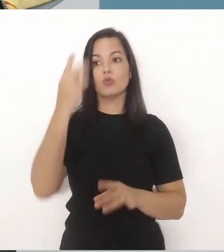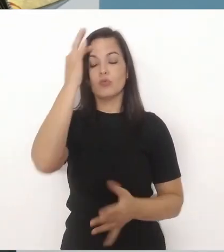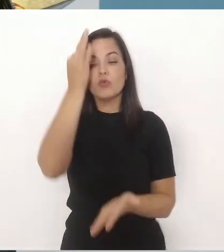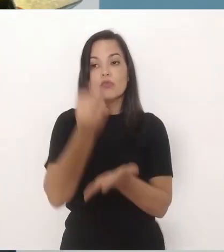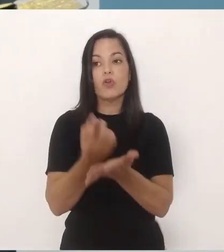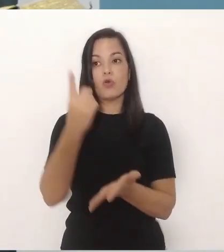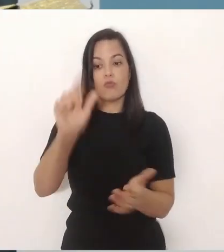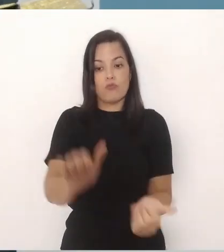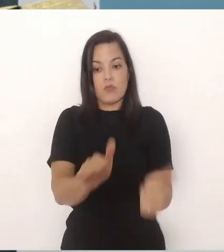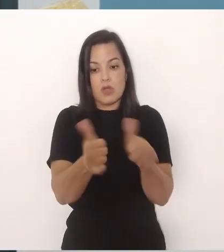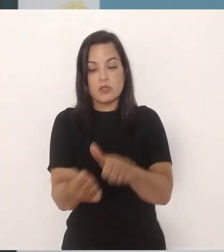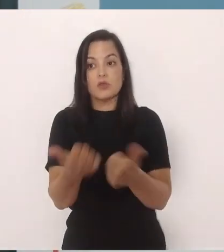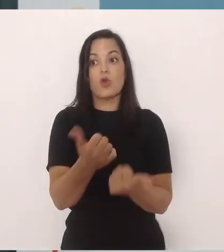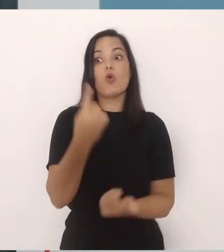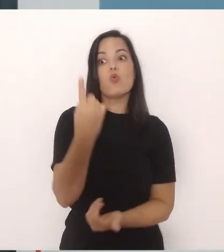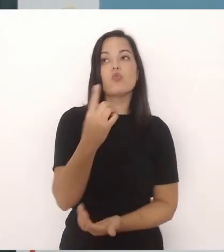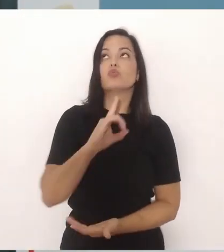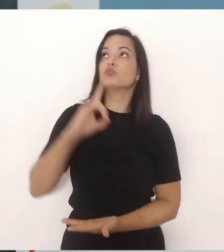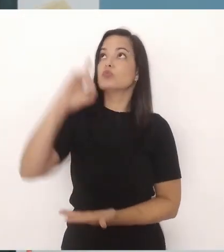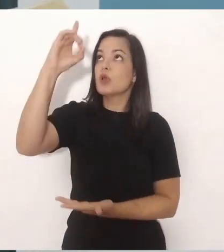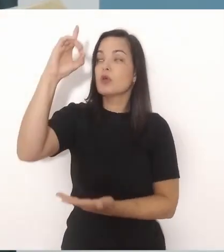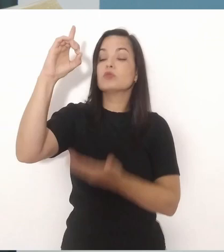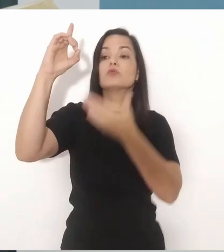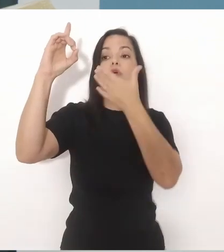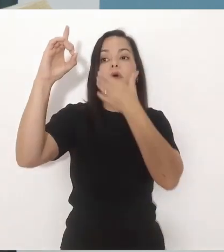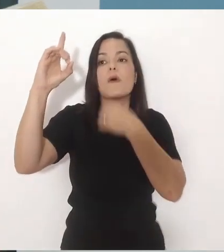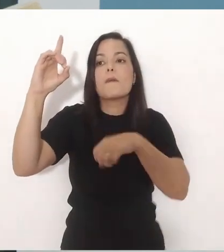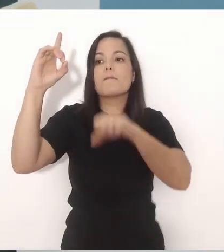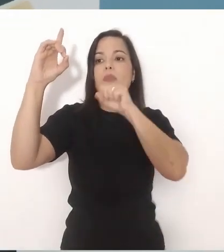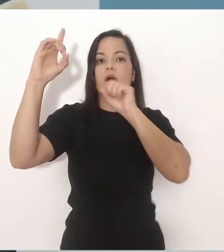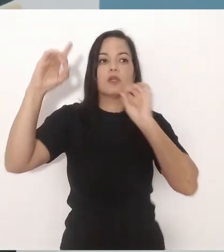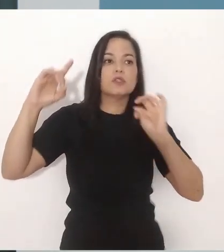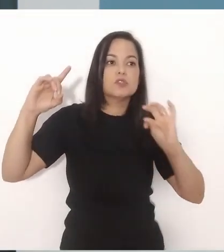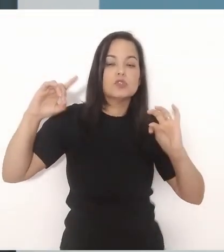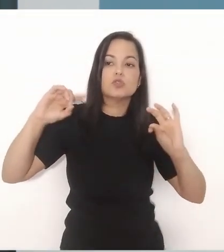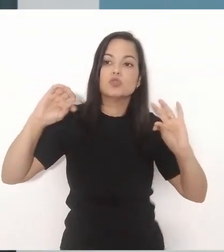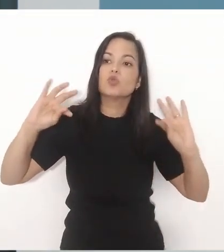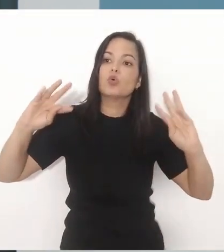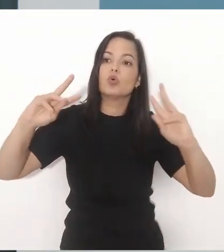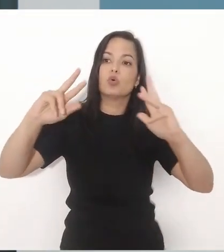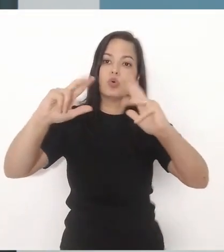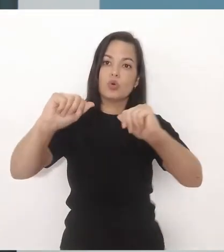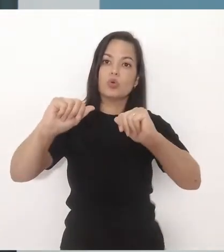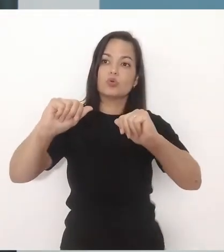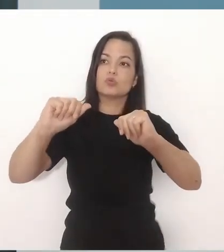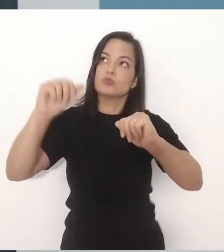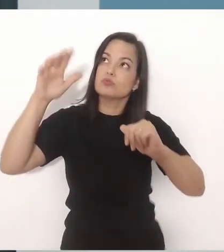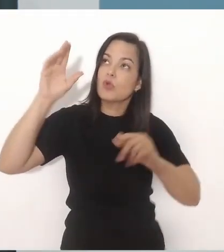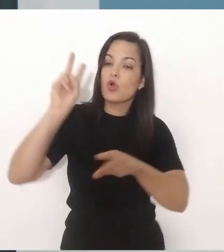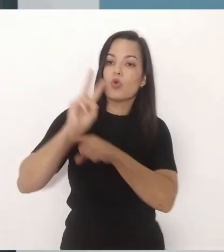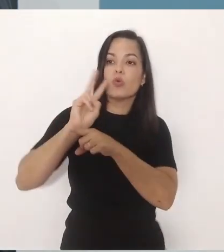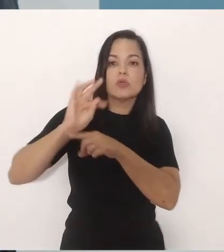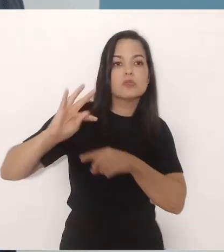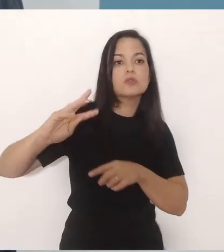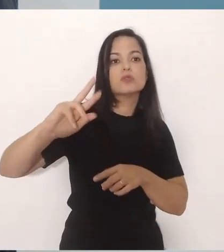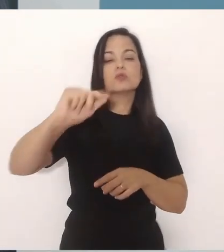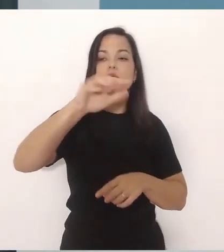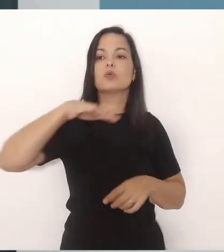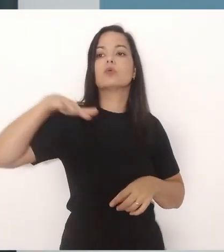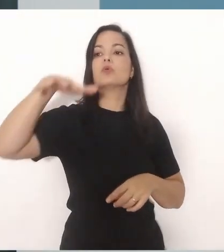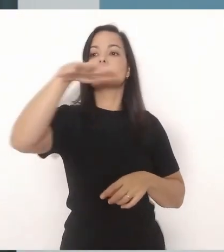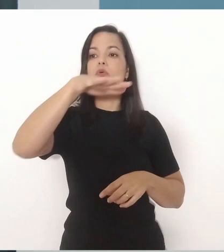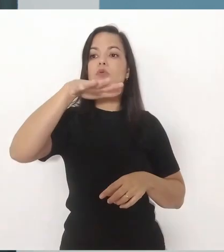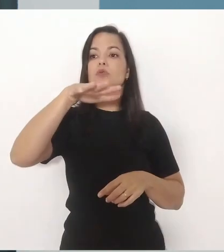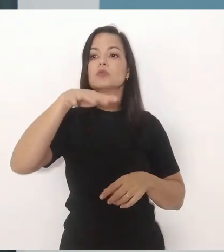um só Deus e Pai de todos, o qual é sobre todos, age por meio de todos e está